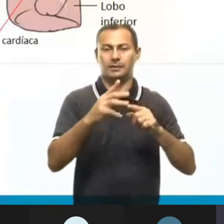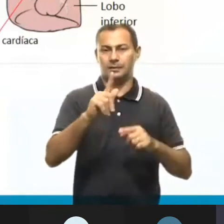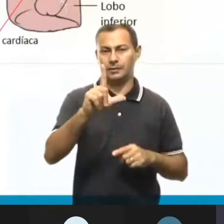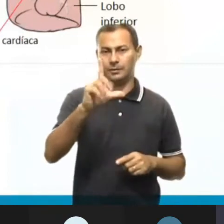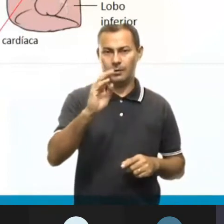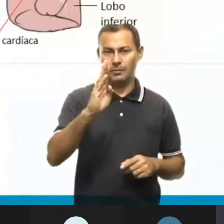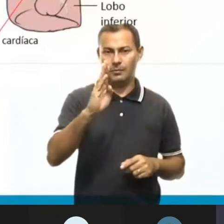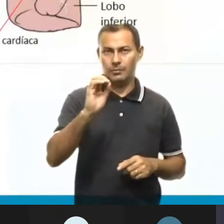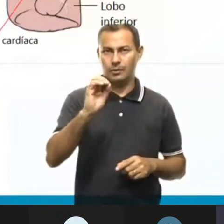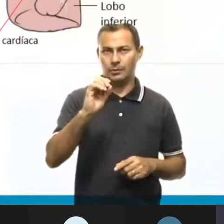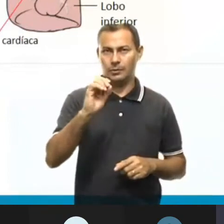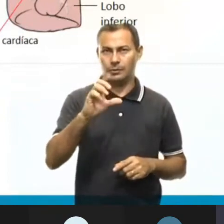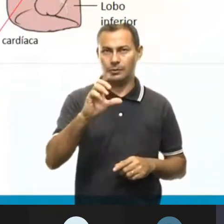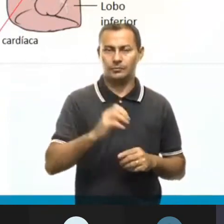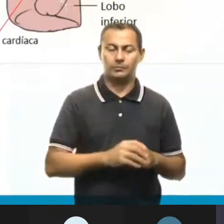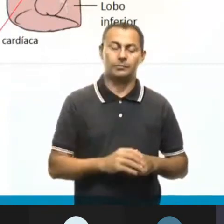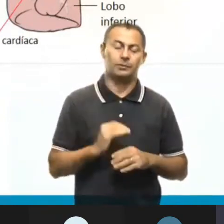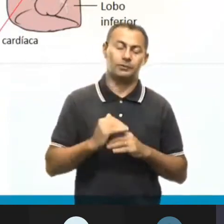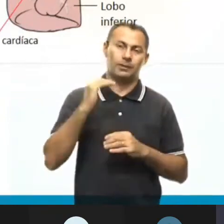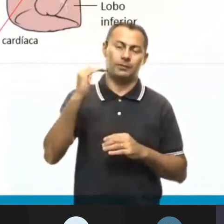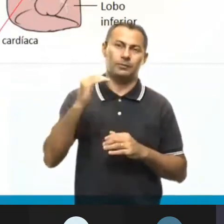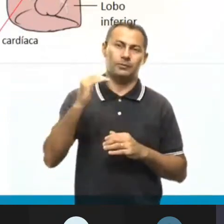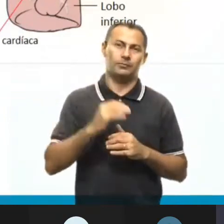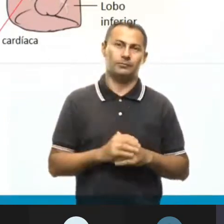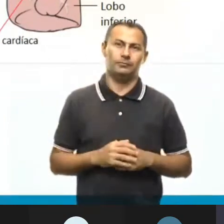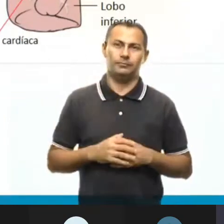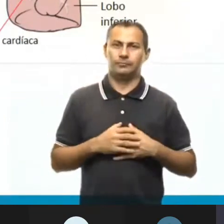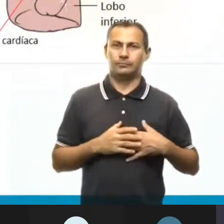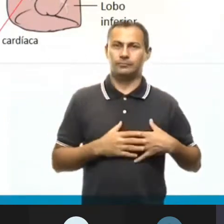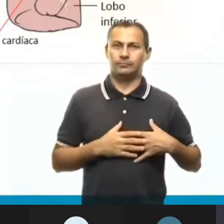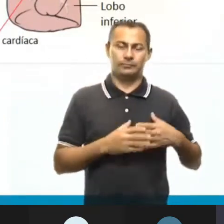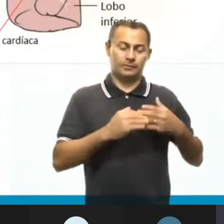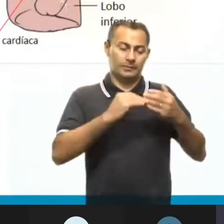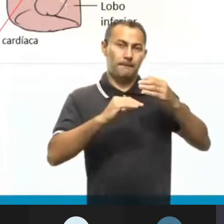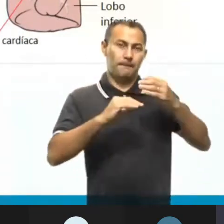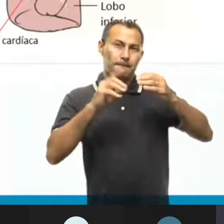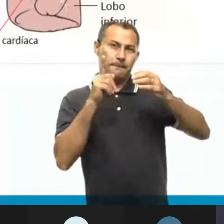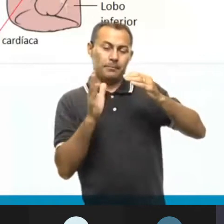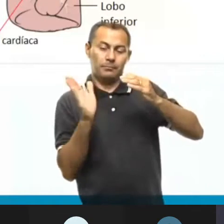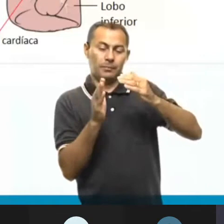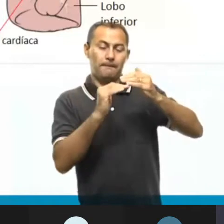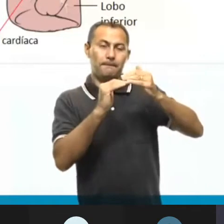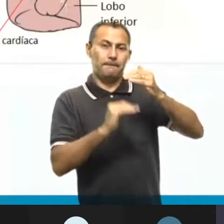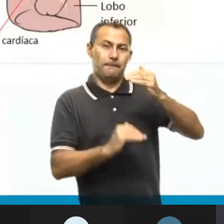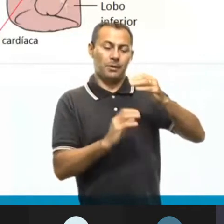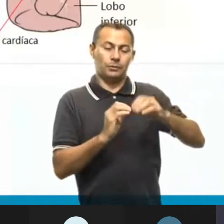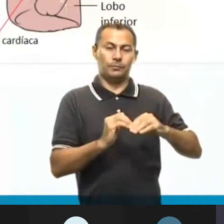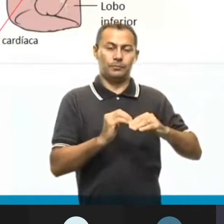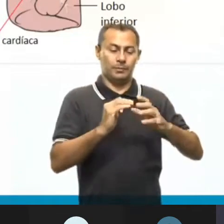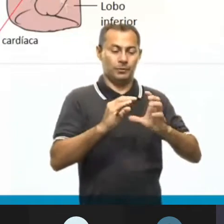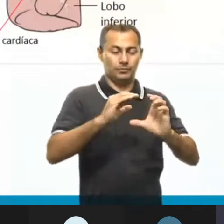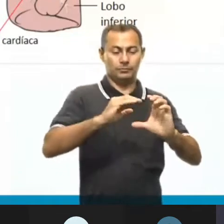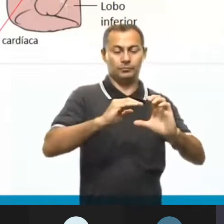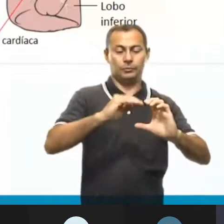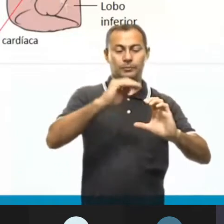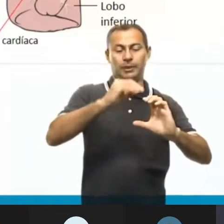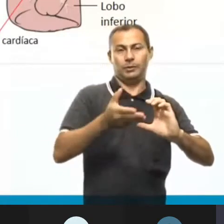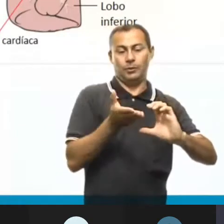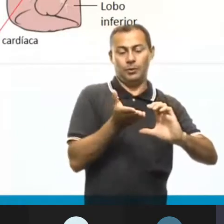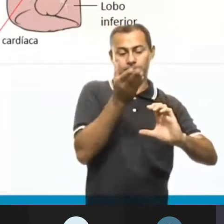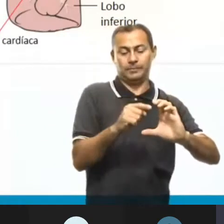lobos. Este daqui, que é o superior, este daqui, que é o médio, e este daqui, ó, que é o